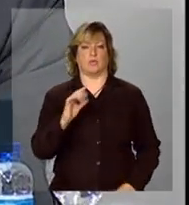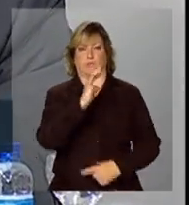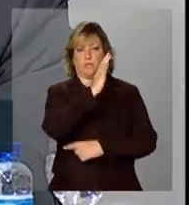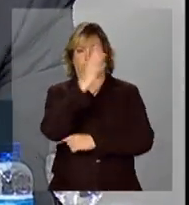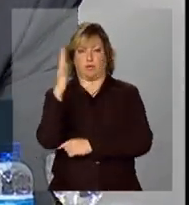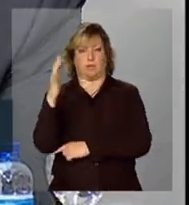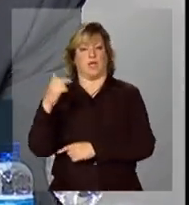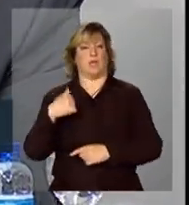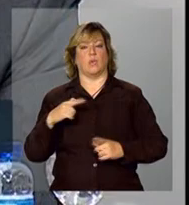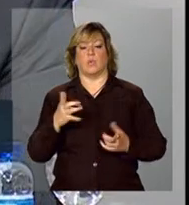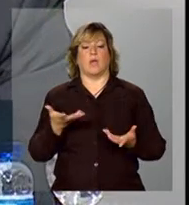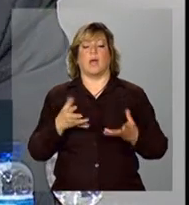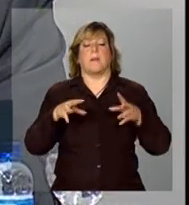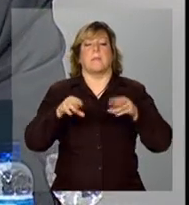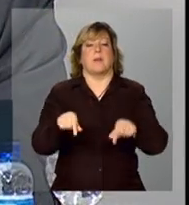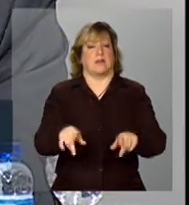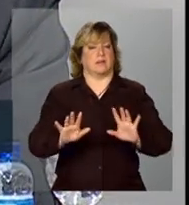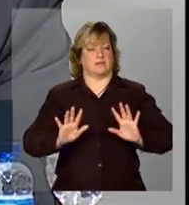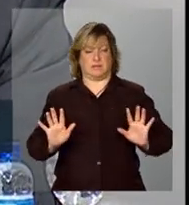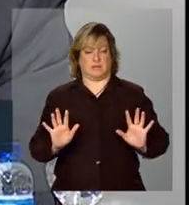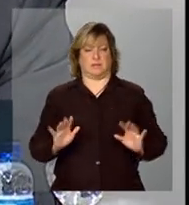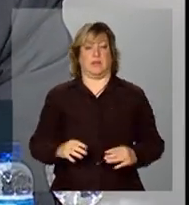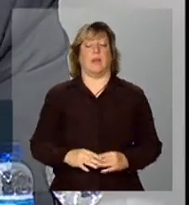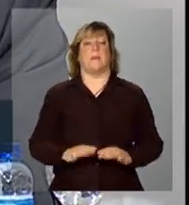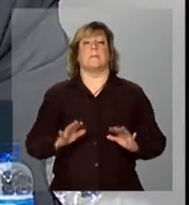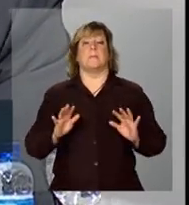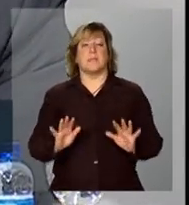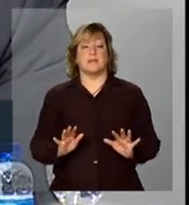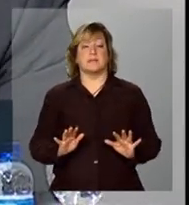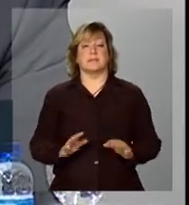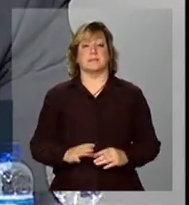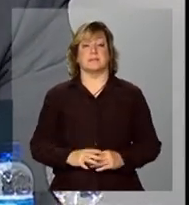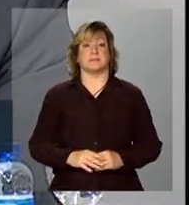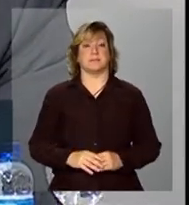dele, absolutamente, mas